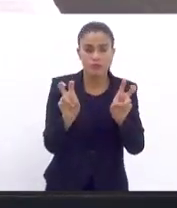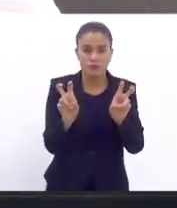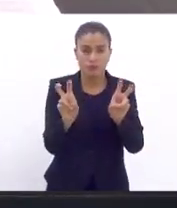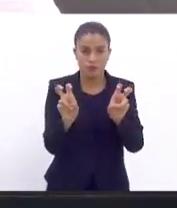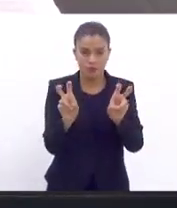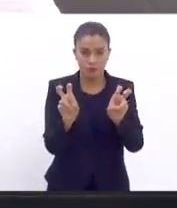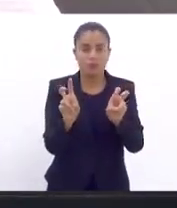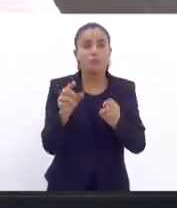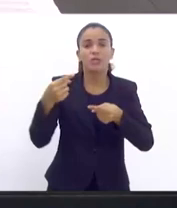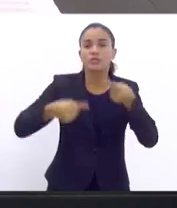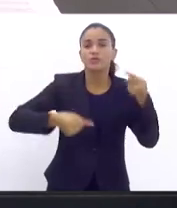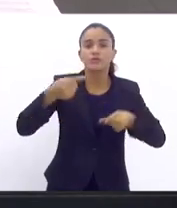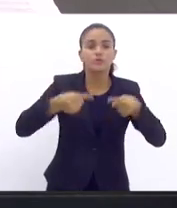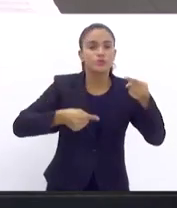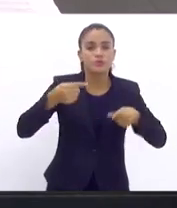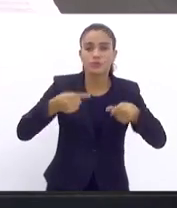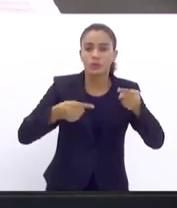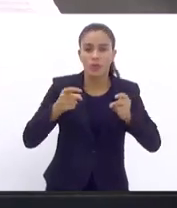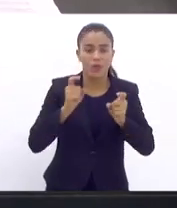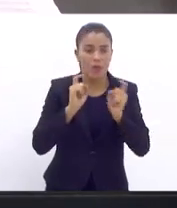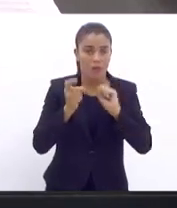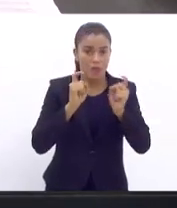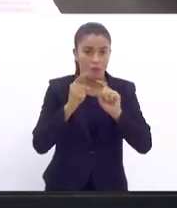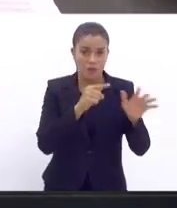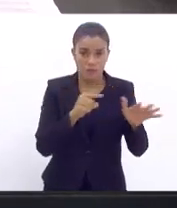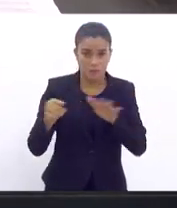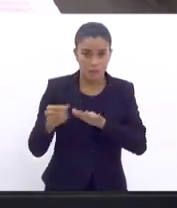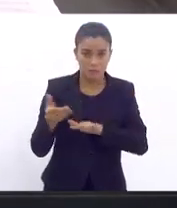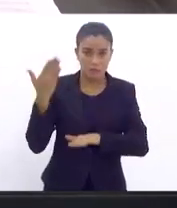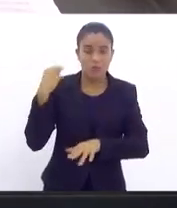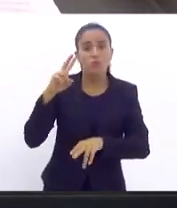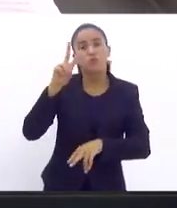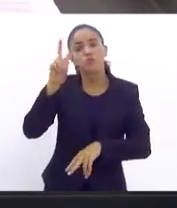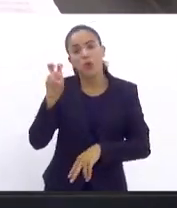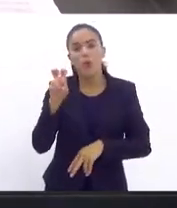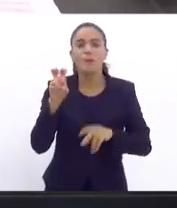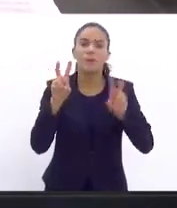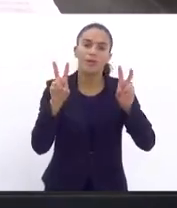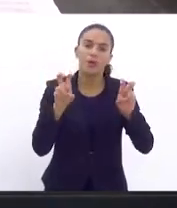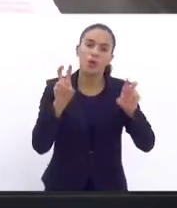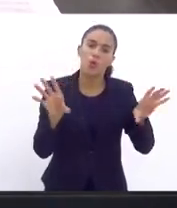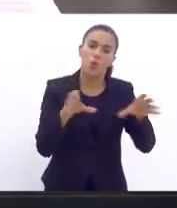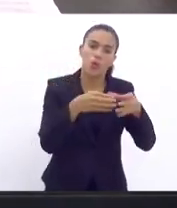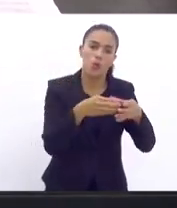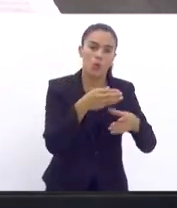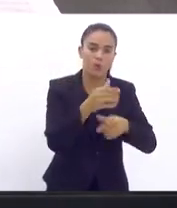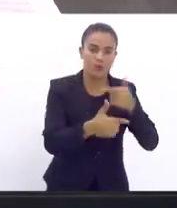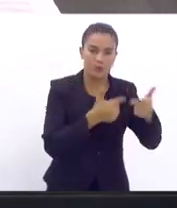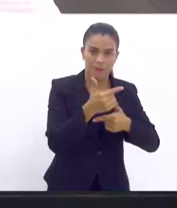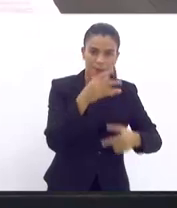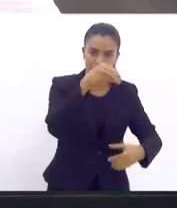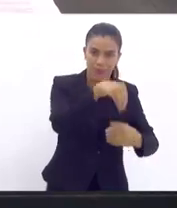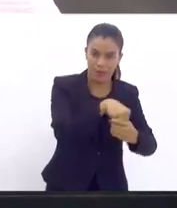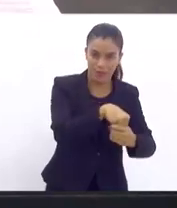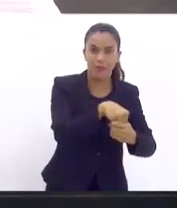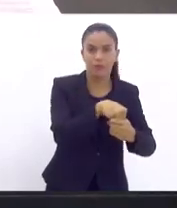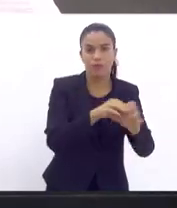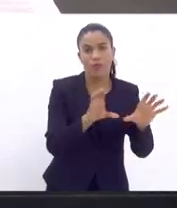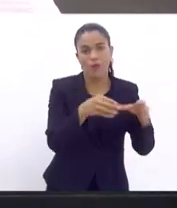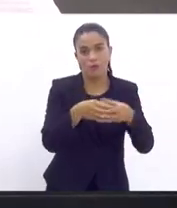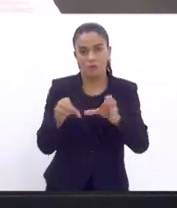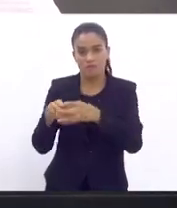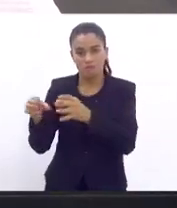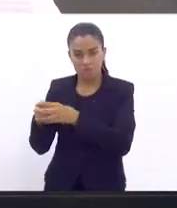da discussão que nós tivemos na reunião passada sobre a questão das frentes parlamentares por que que eu tô dizendo isso porque primeiro me